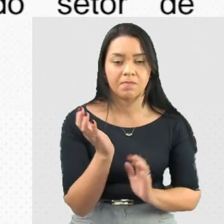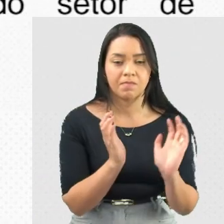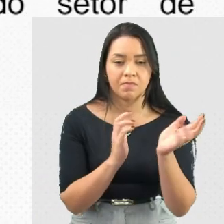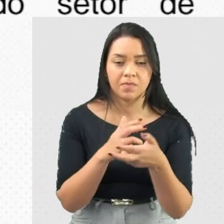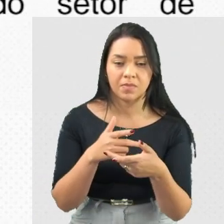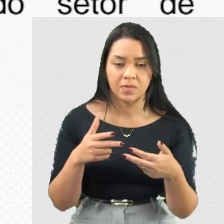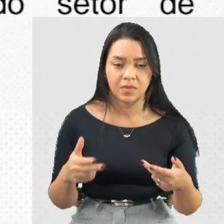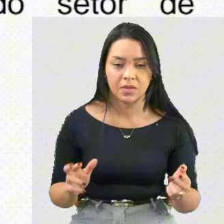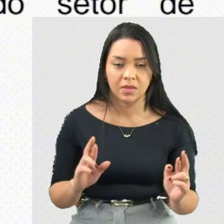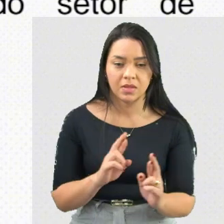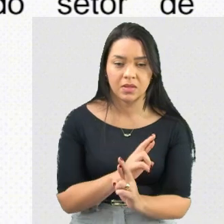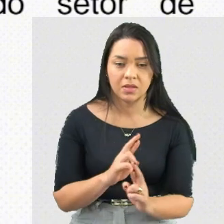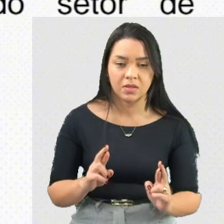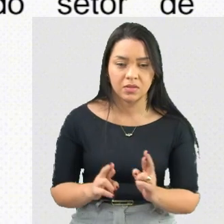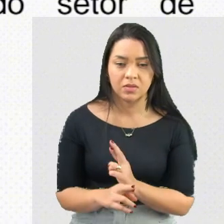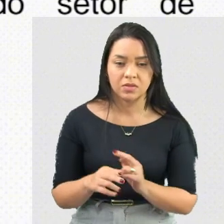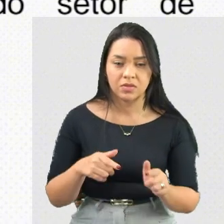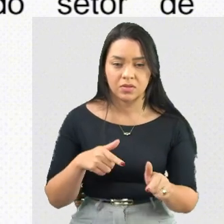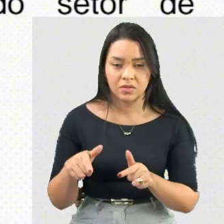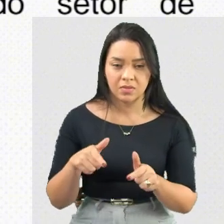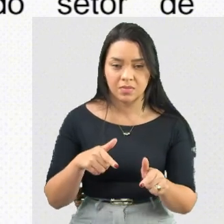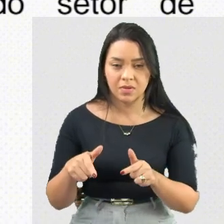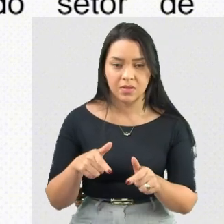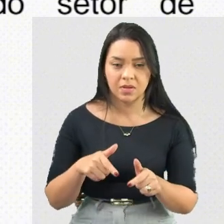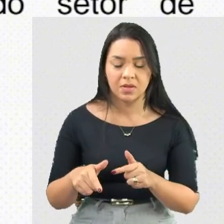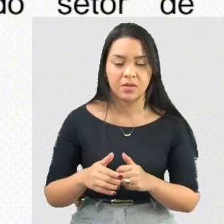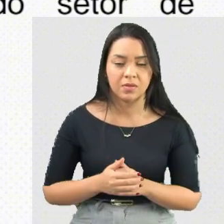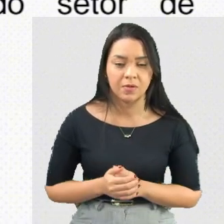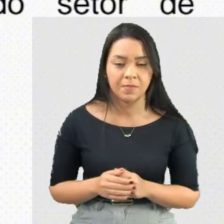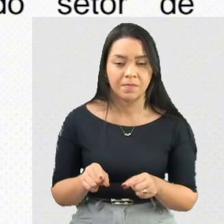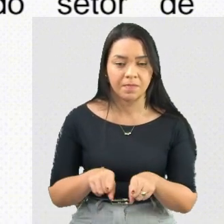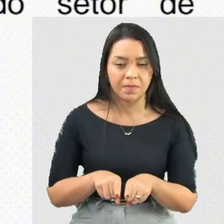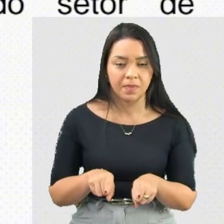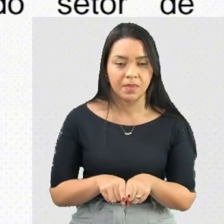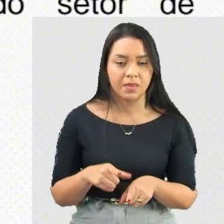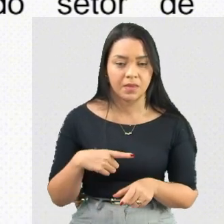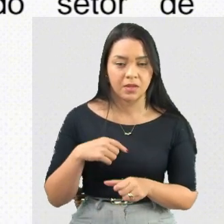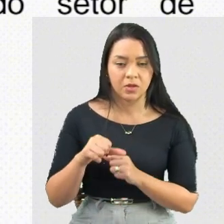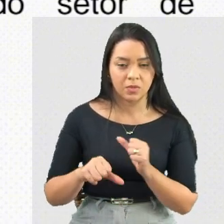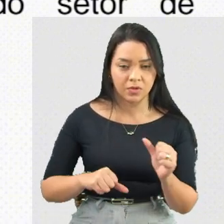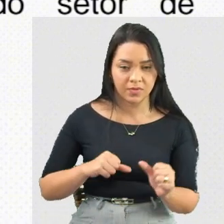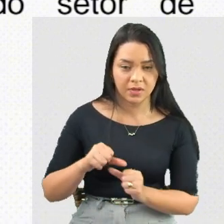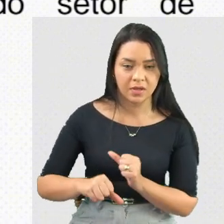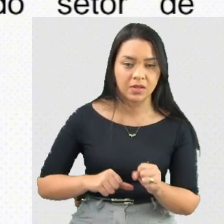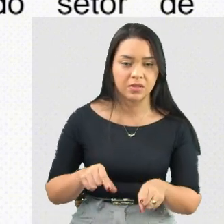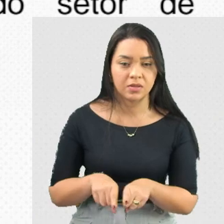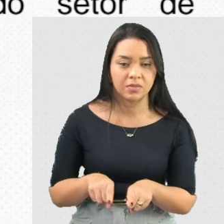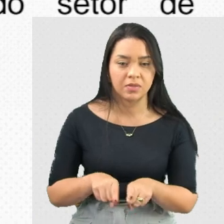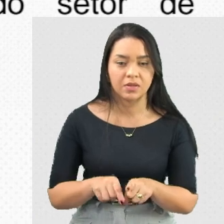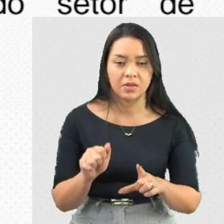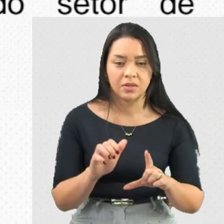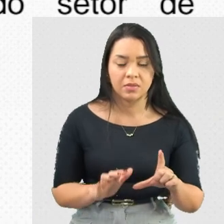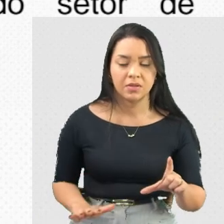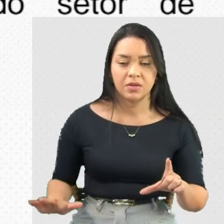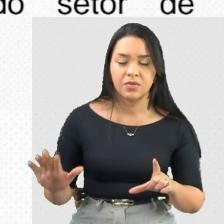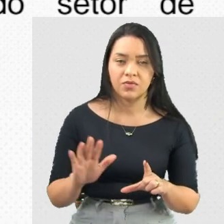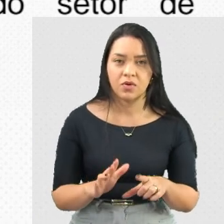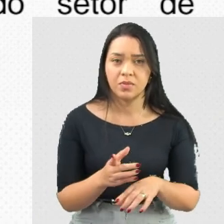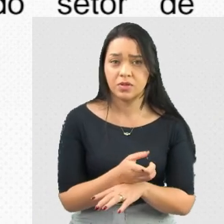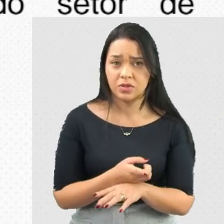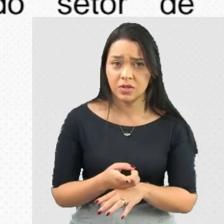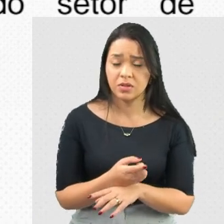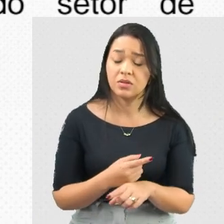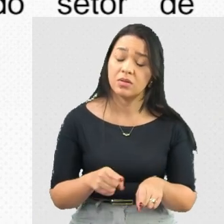As relações de trabalho no capitalismo globalizado também têm sido modificadas pela ascensão das plataformas digitais e do